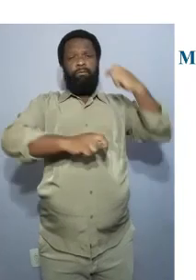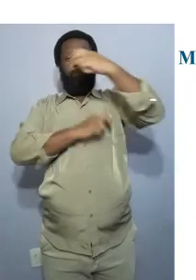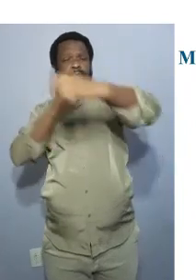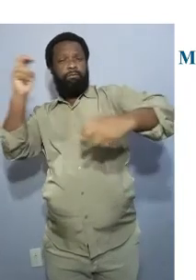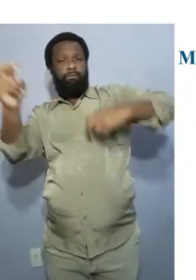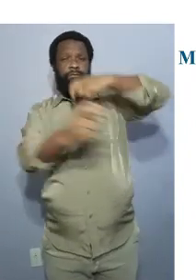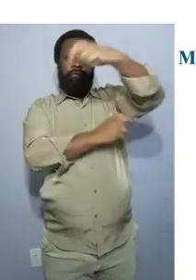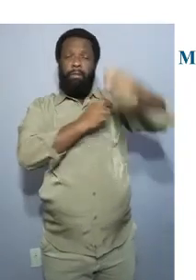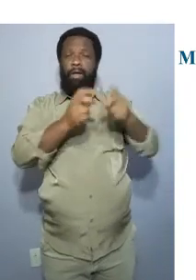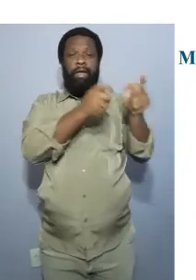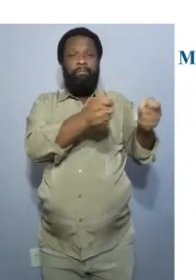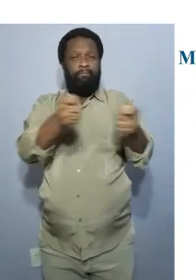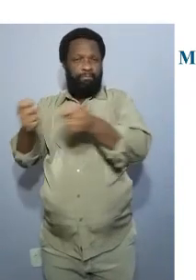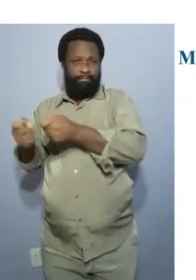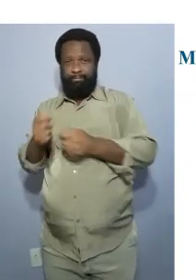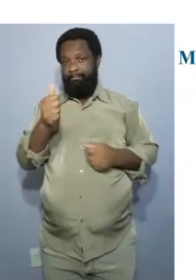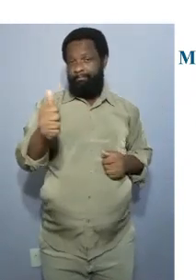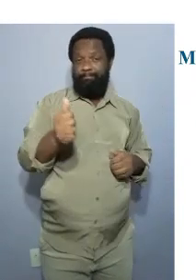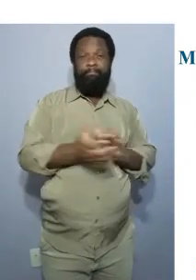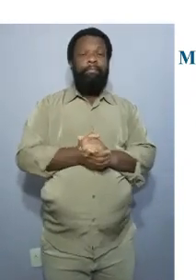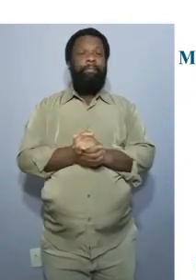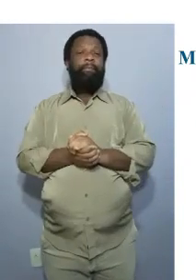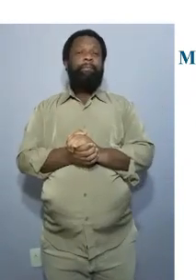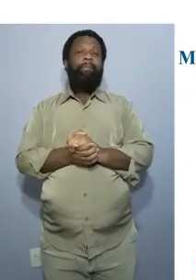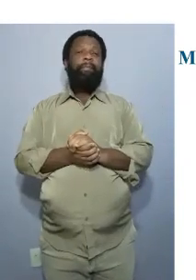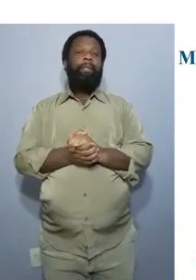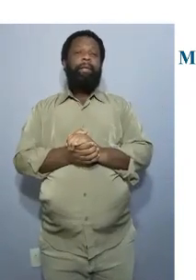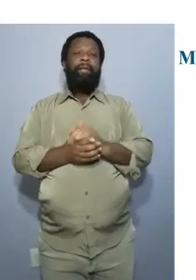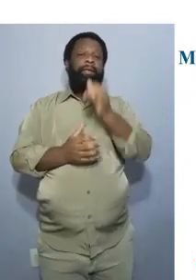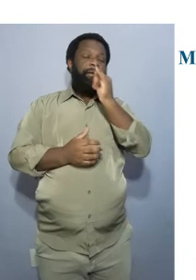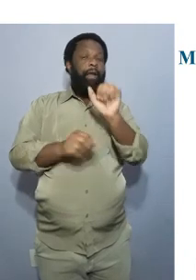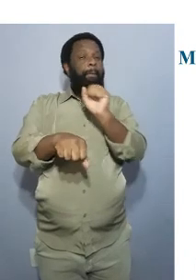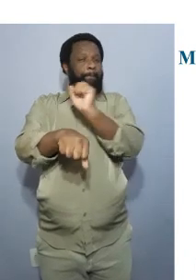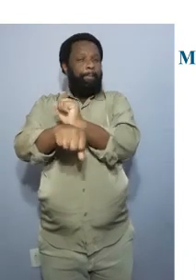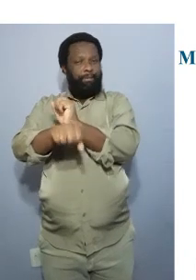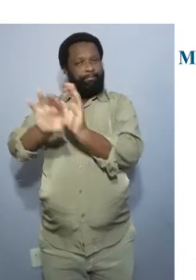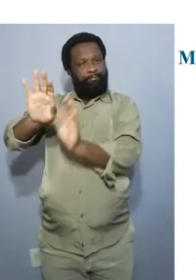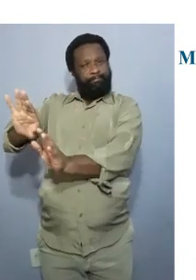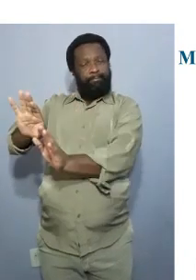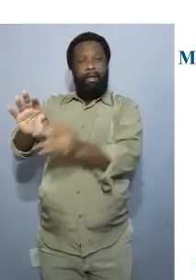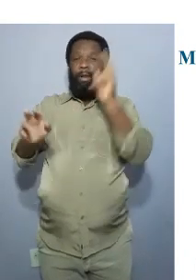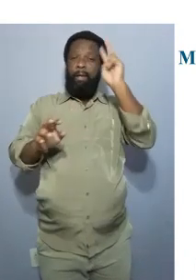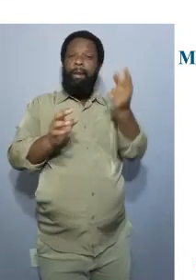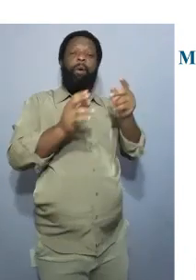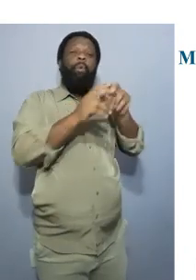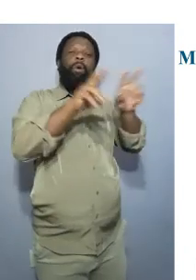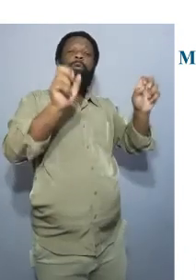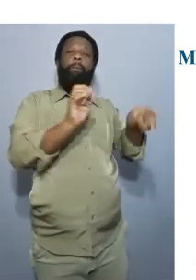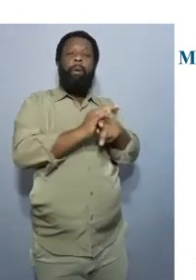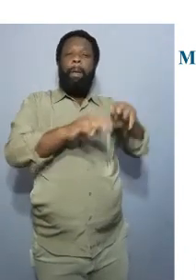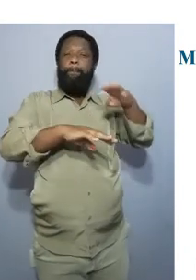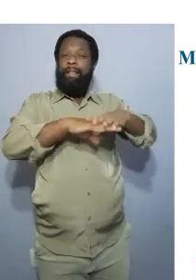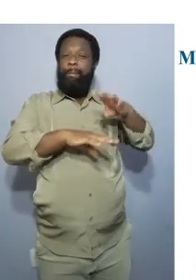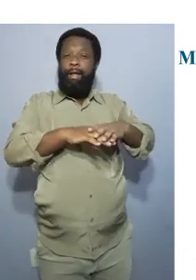passa a ser circular uniforme, ok? Vamos dar uma micro paradinha para lembrar de um cara lá da matemática,